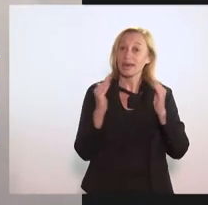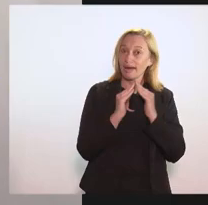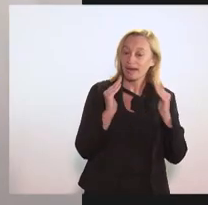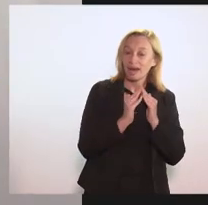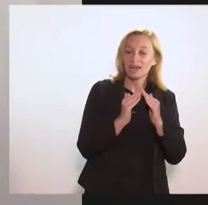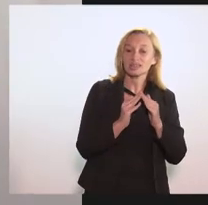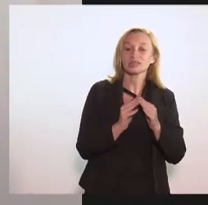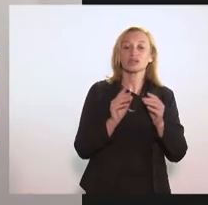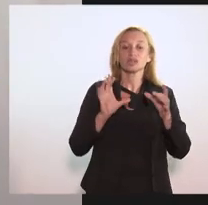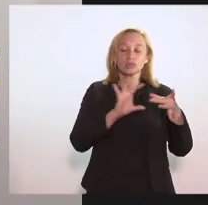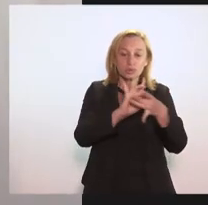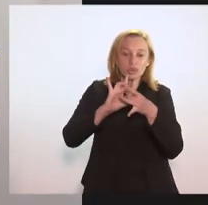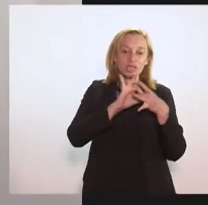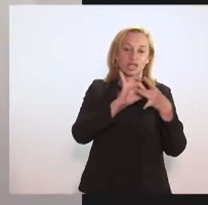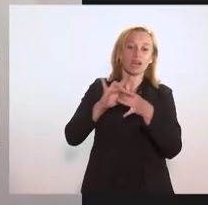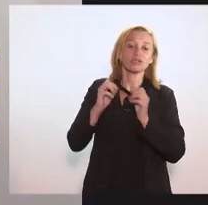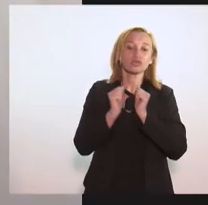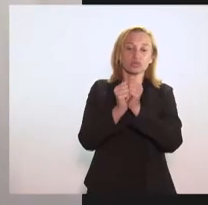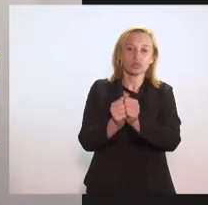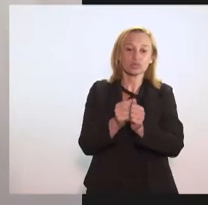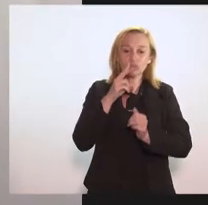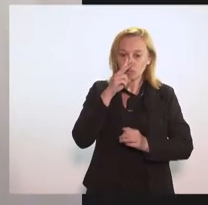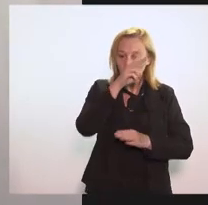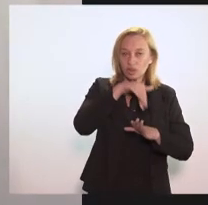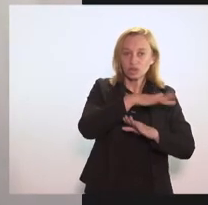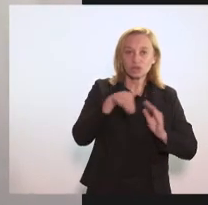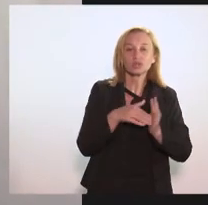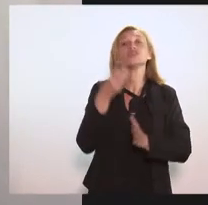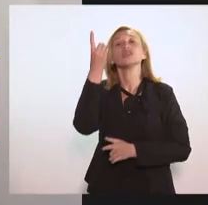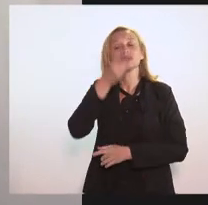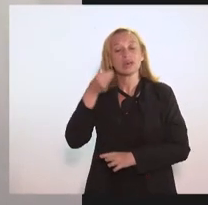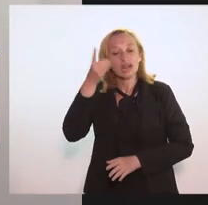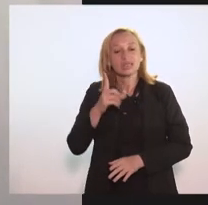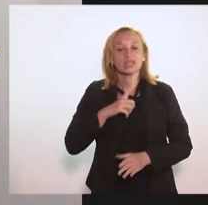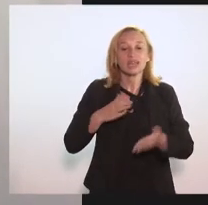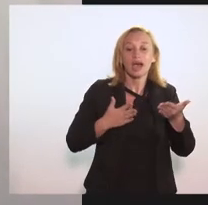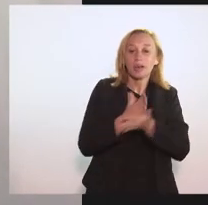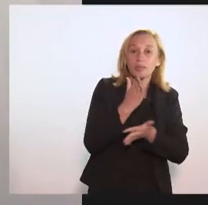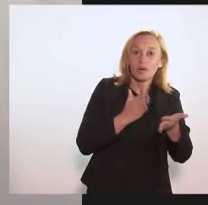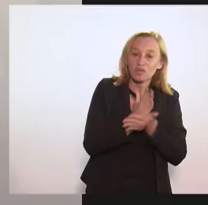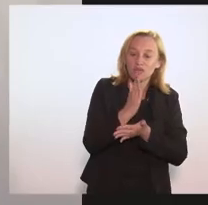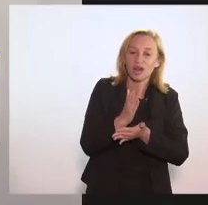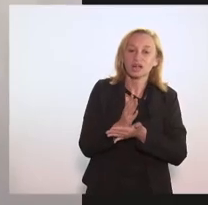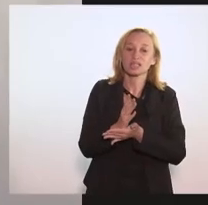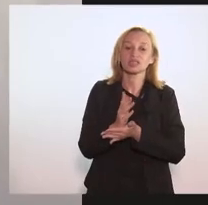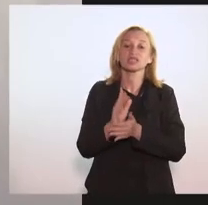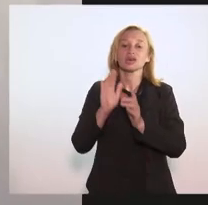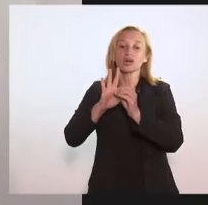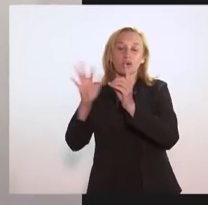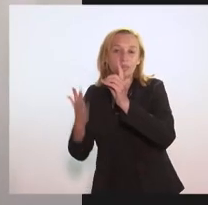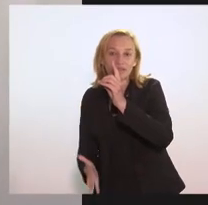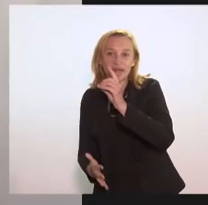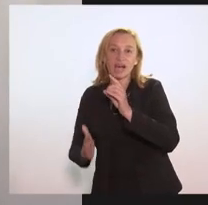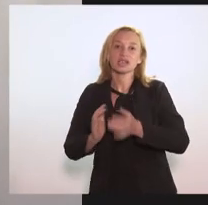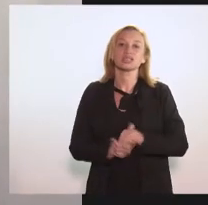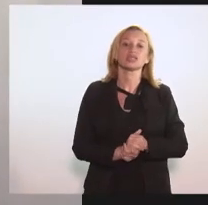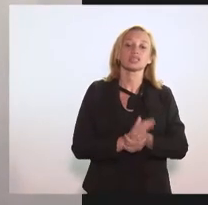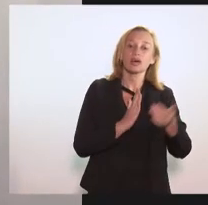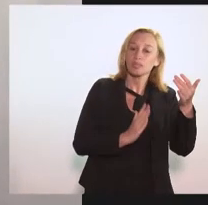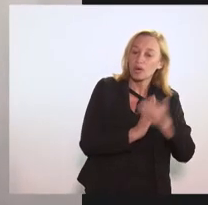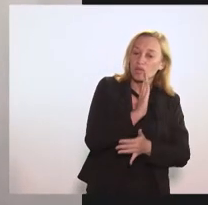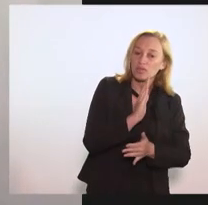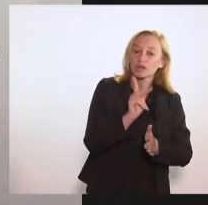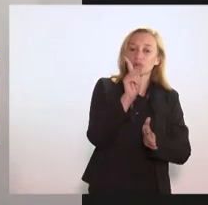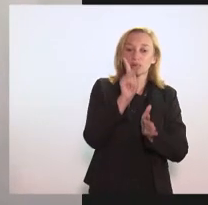casa numa reunião conjunta de possa de todos os deputados vem aprovando é homenagens vem